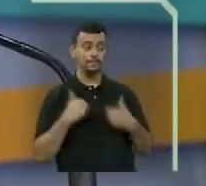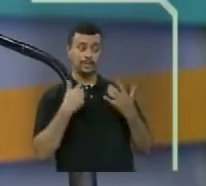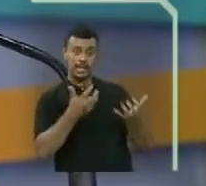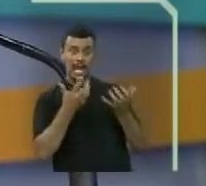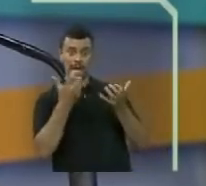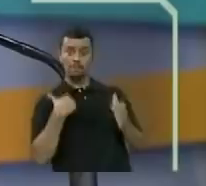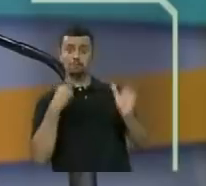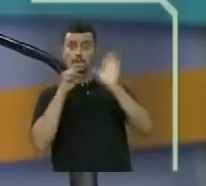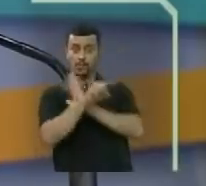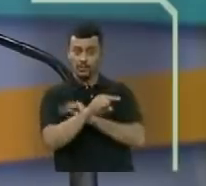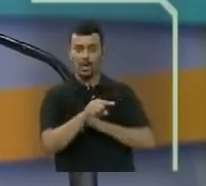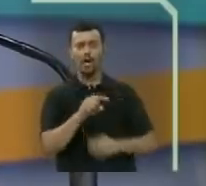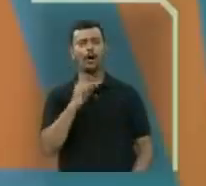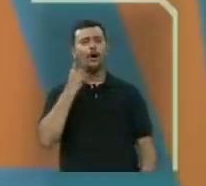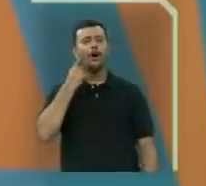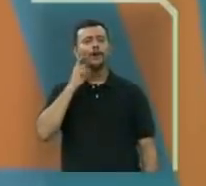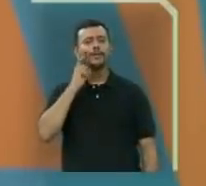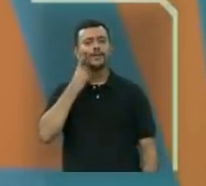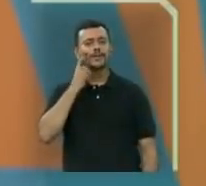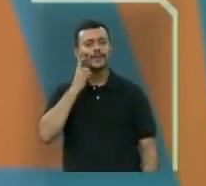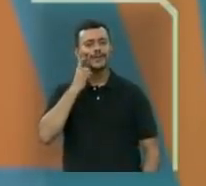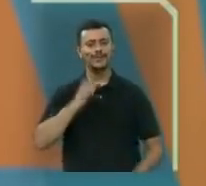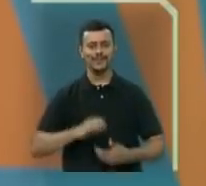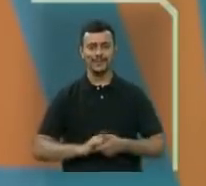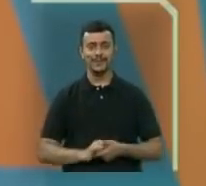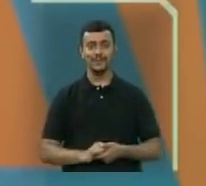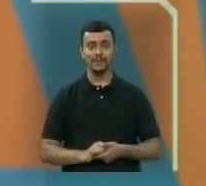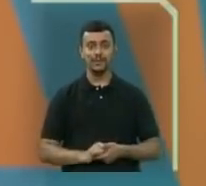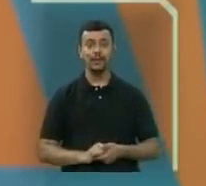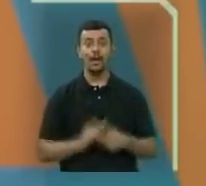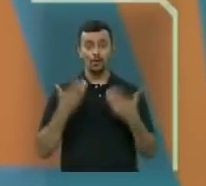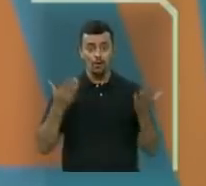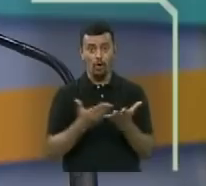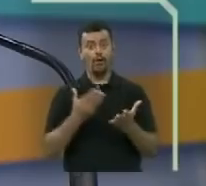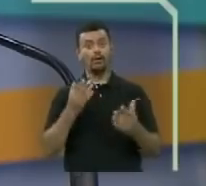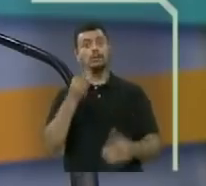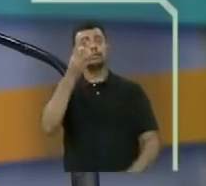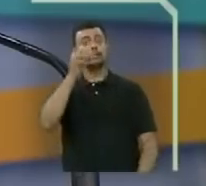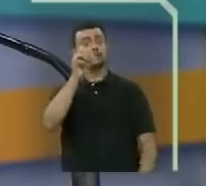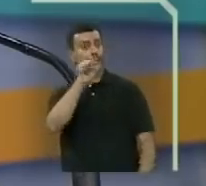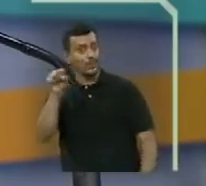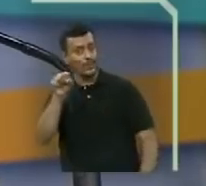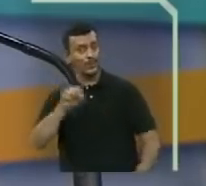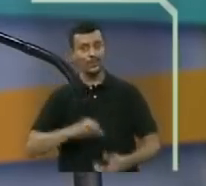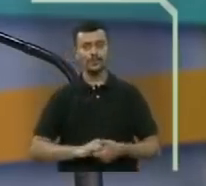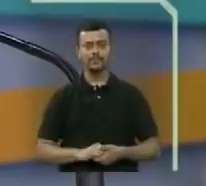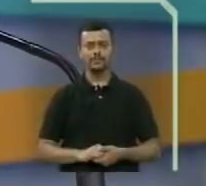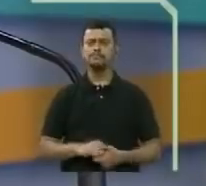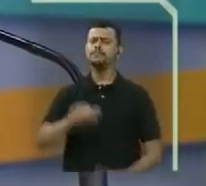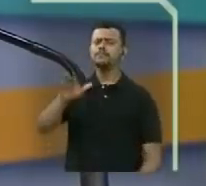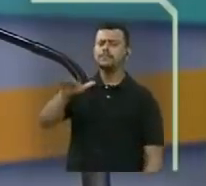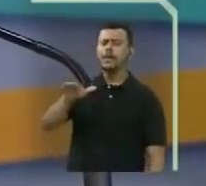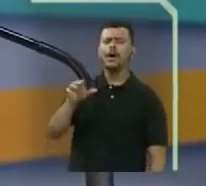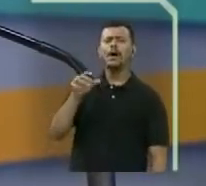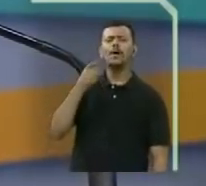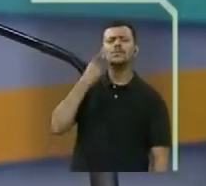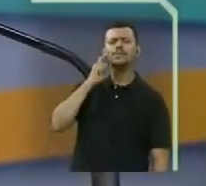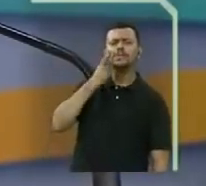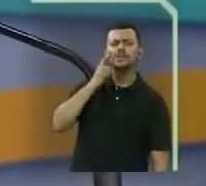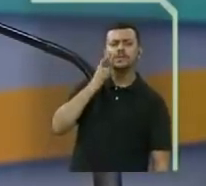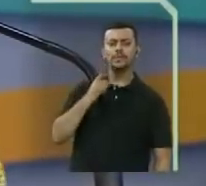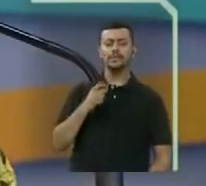colega Rodrigo Tavares. Ok. A senhora tem 30 segundos. Rodrigo, as